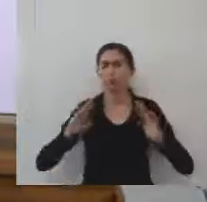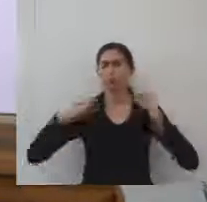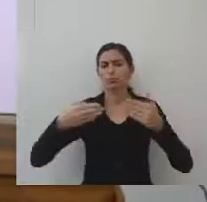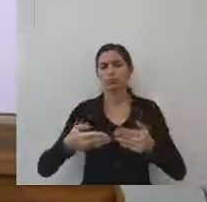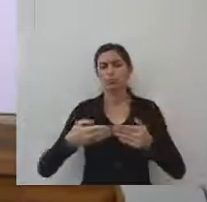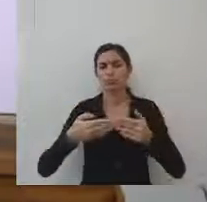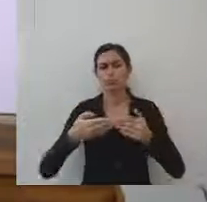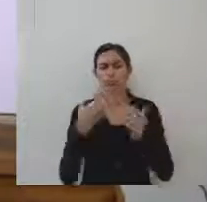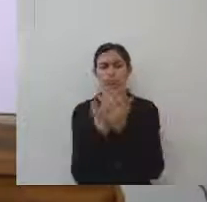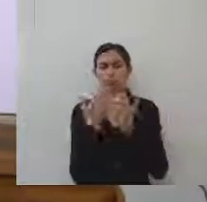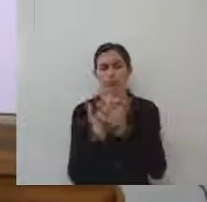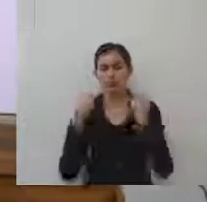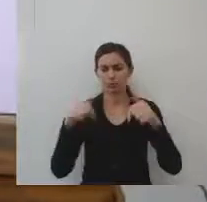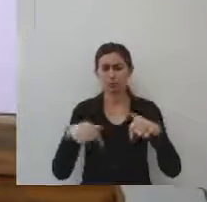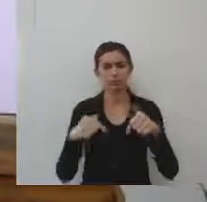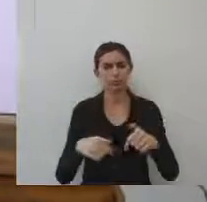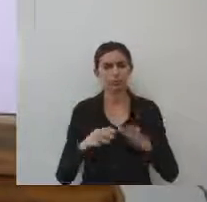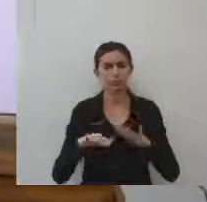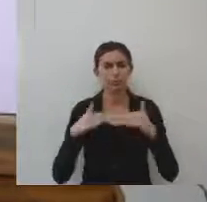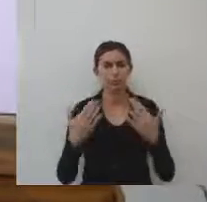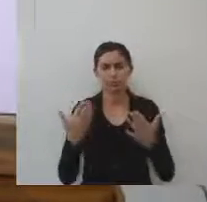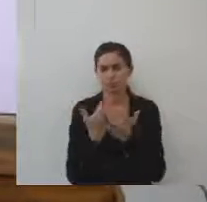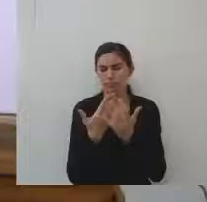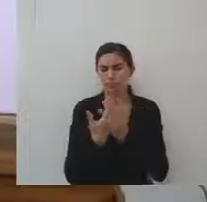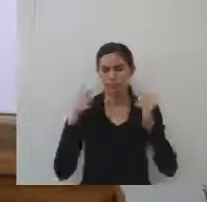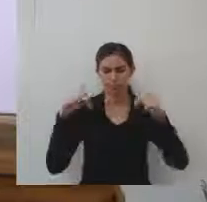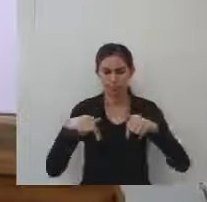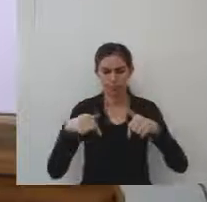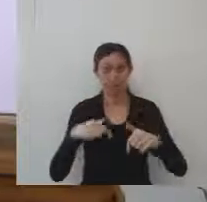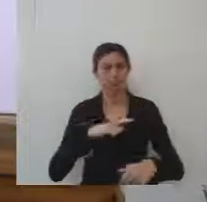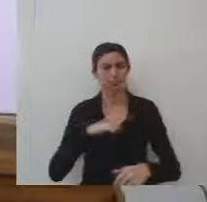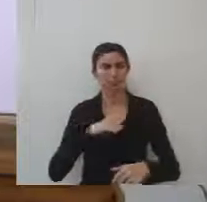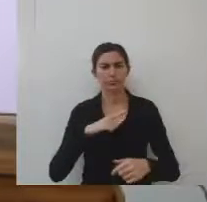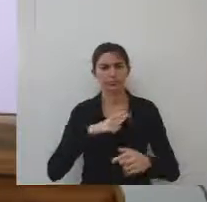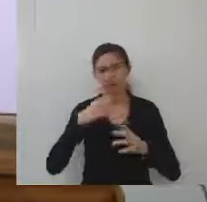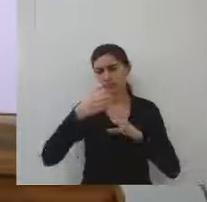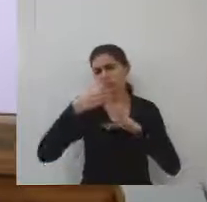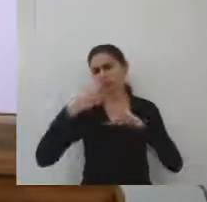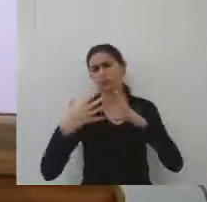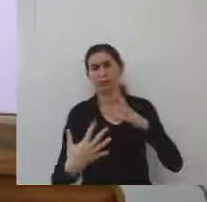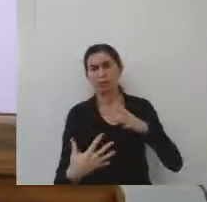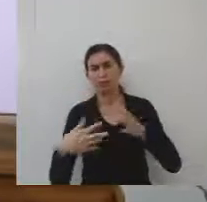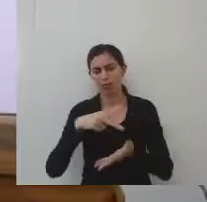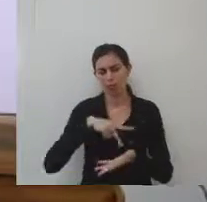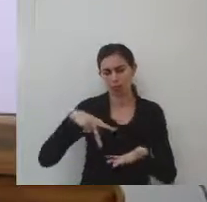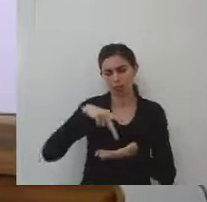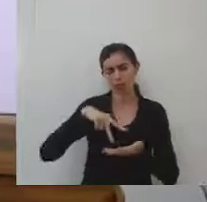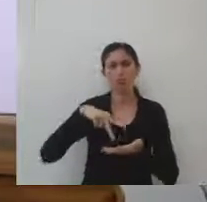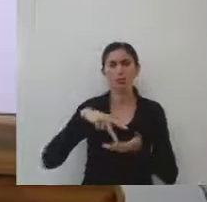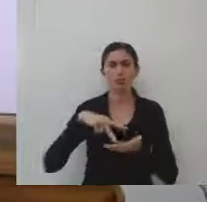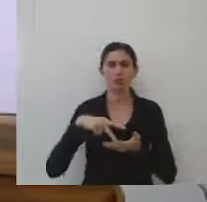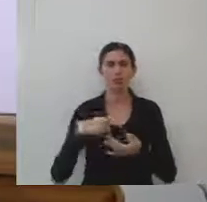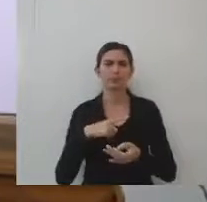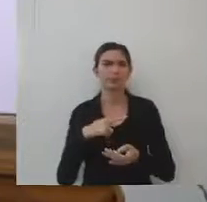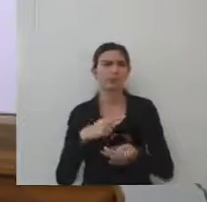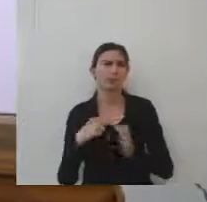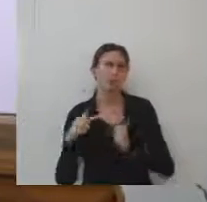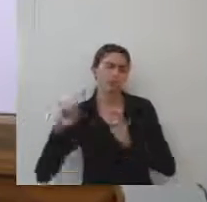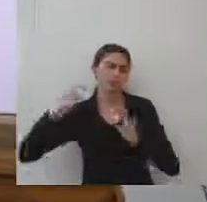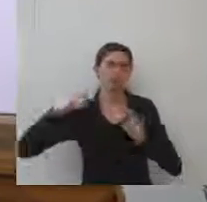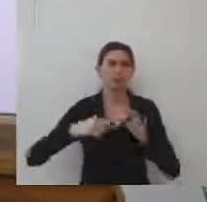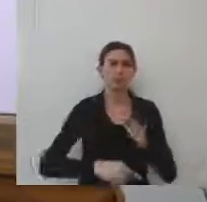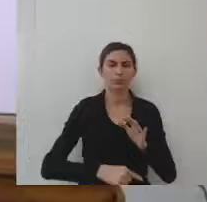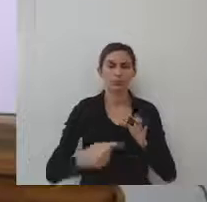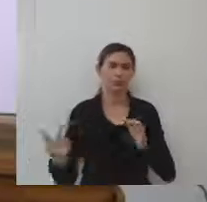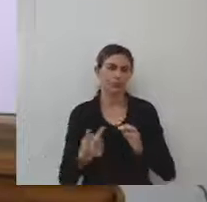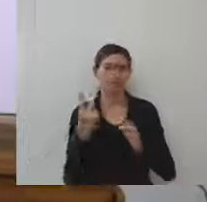objetivos da aula de hoje. Então, a aula de hoje a gente tem definir dança e a gente vai aprofundar